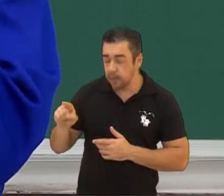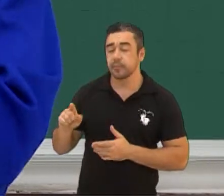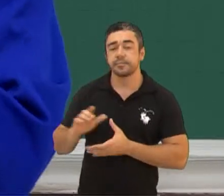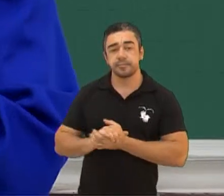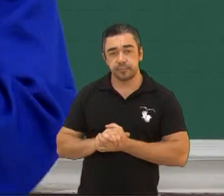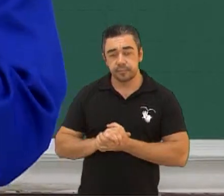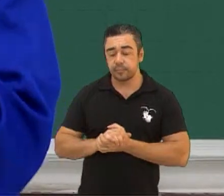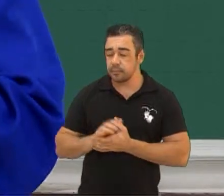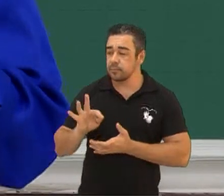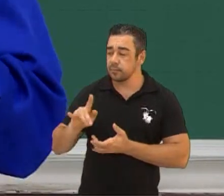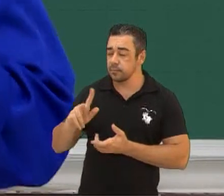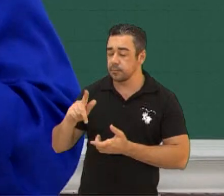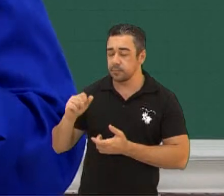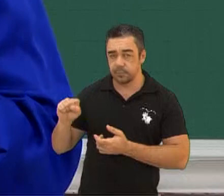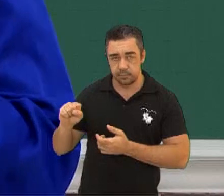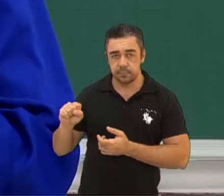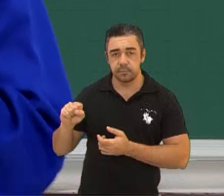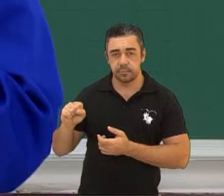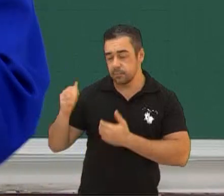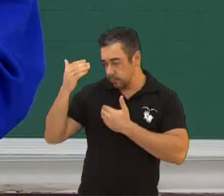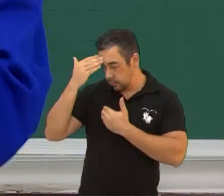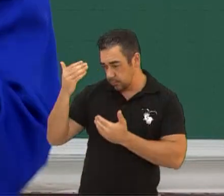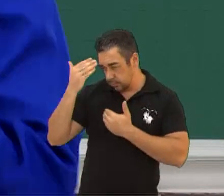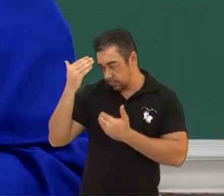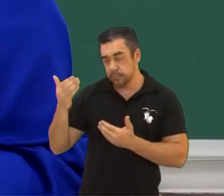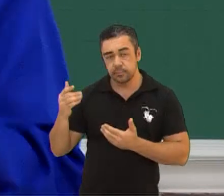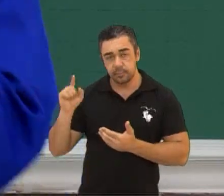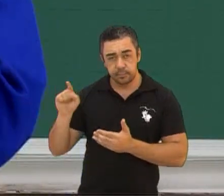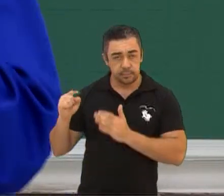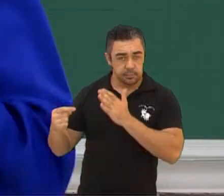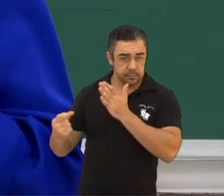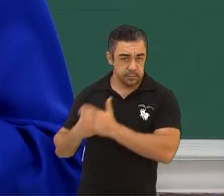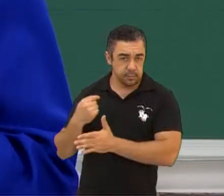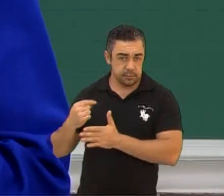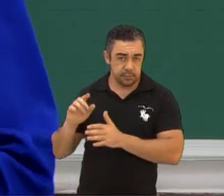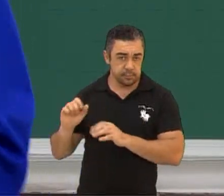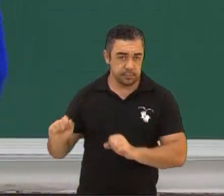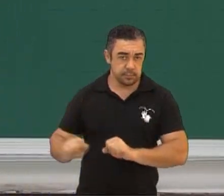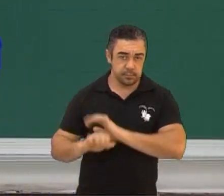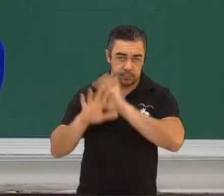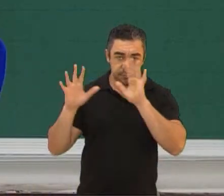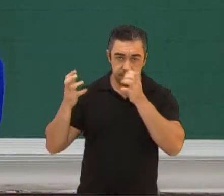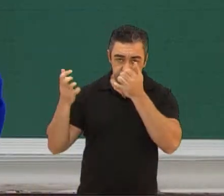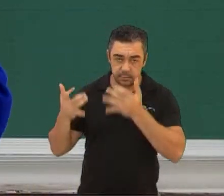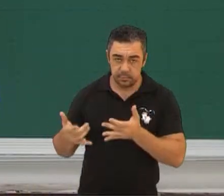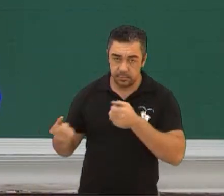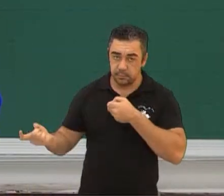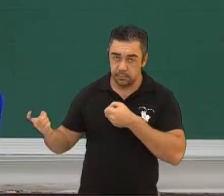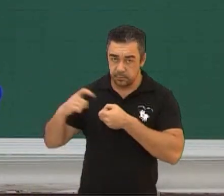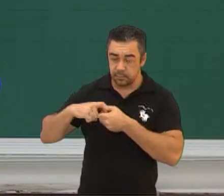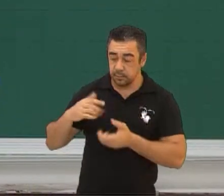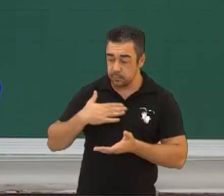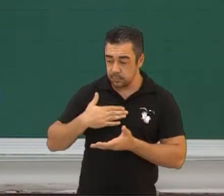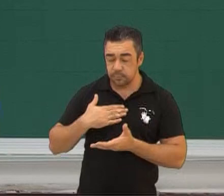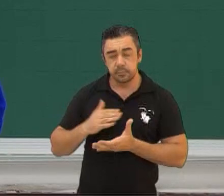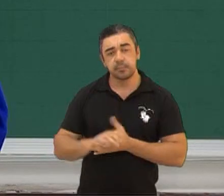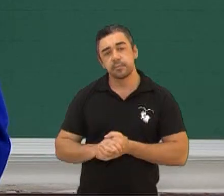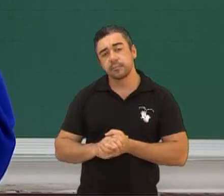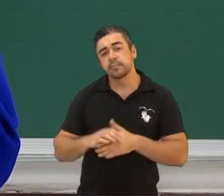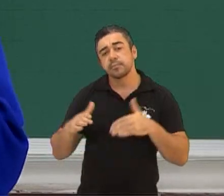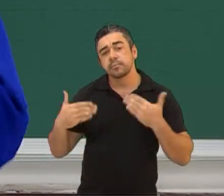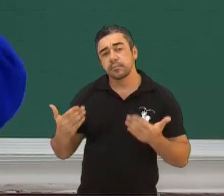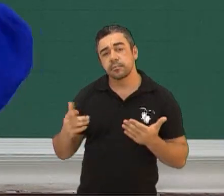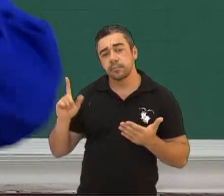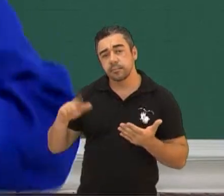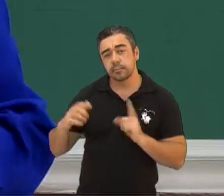Thaisa, de Jesus. Até colocou um obrigado aqui, mas acho que a sua perguntinha não foi bem explicada, porque voltou aqui para mim. Quais são os